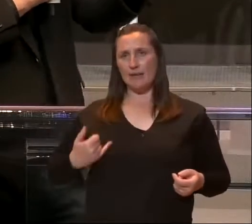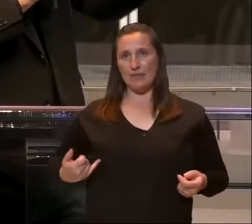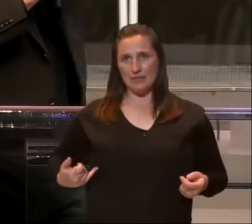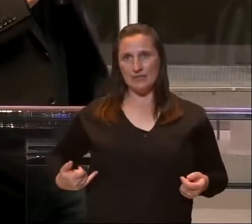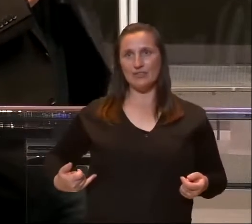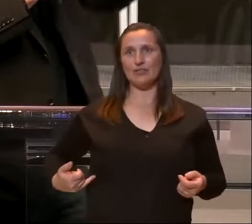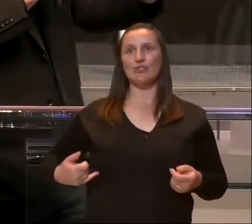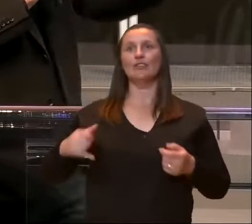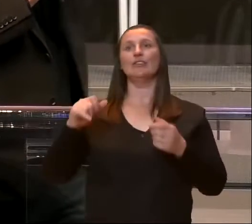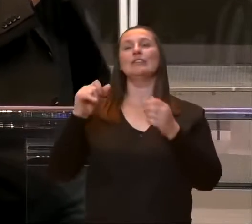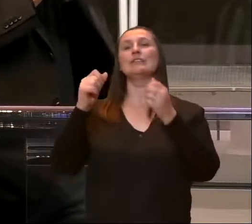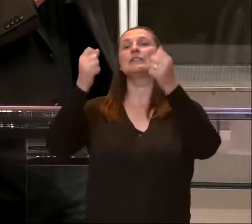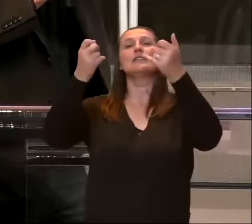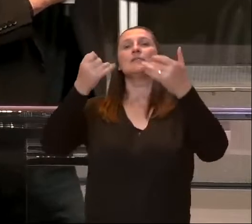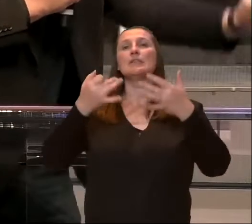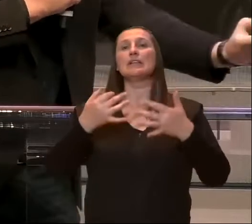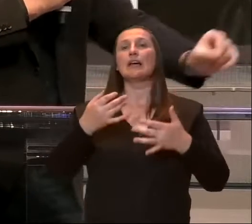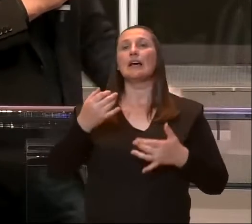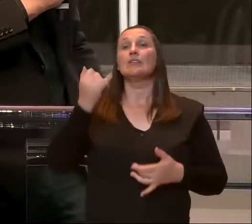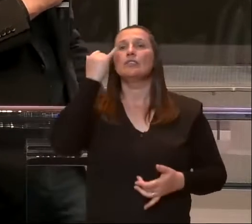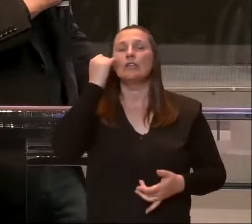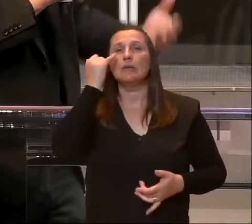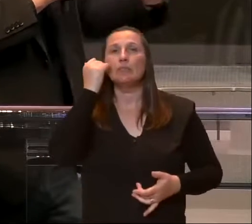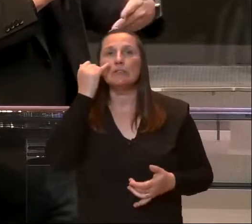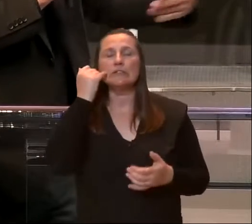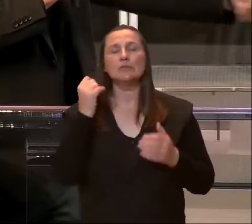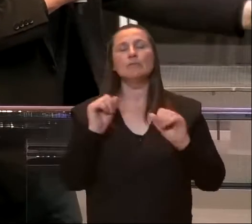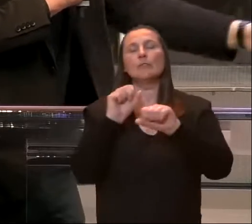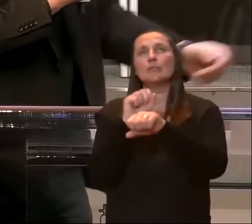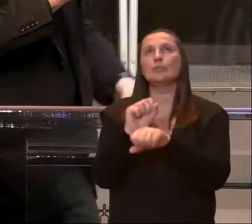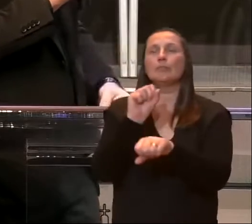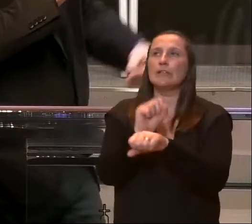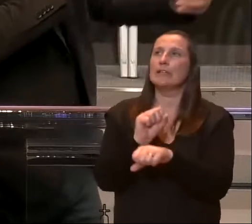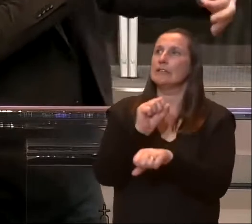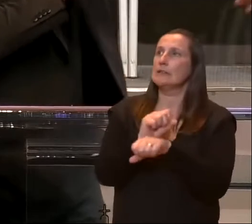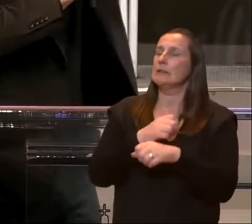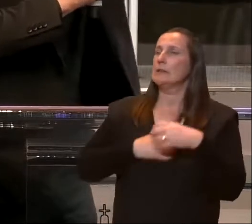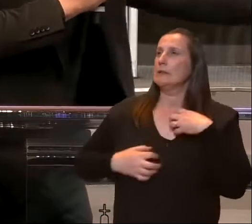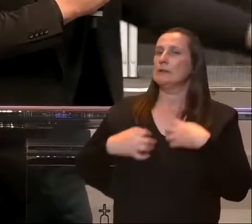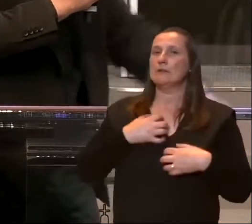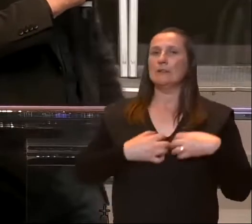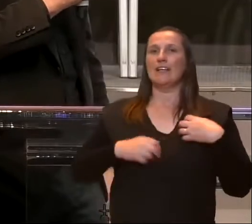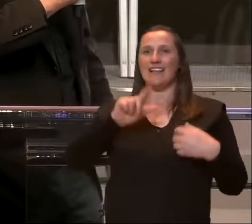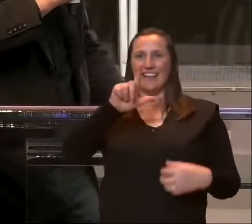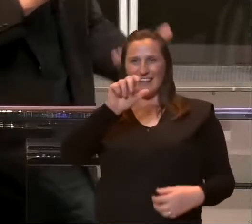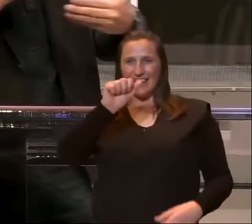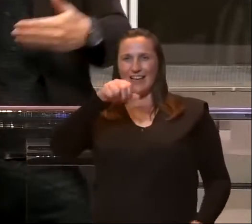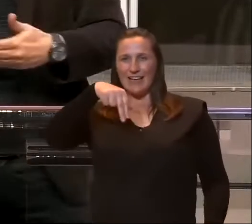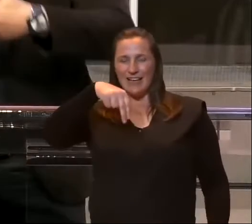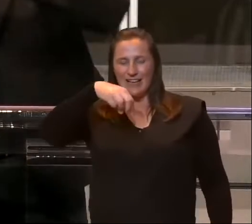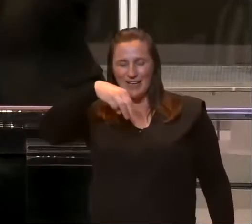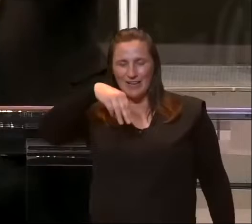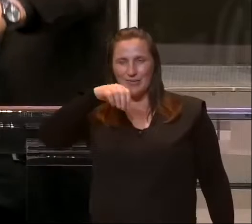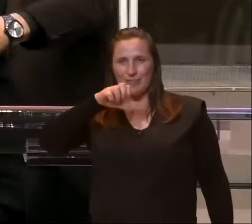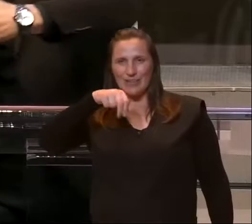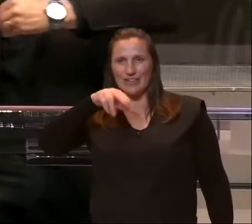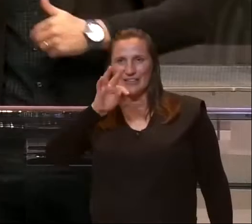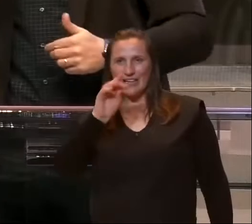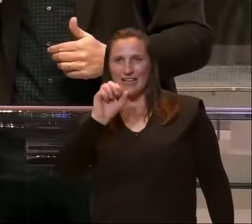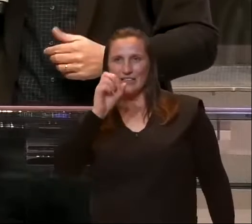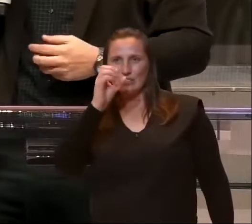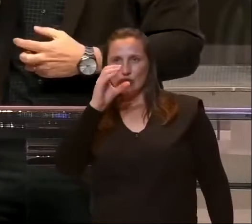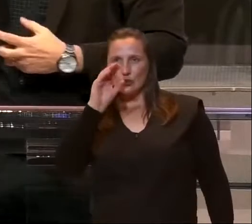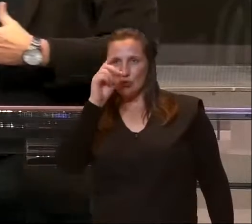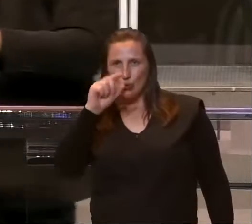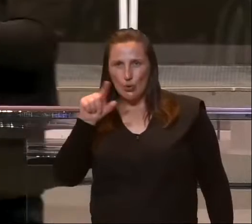Jeremias está numa espera angustiante. O livro já diz, o nome do livro é Lamentações. Ele é chamado profeta